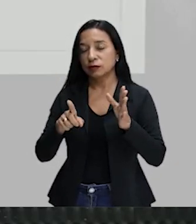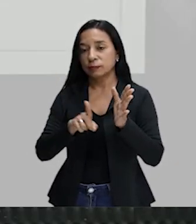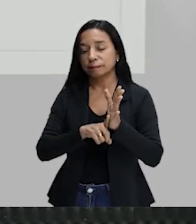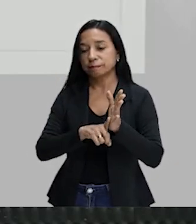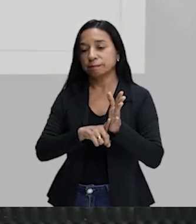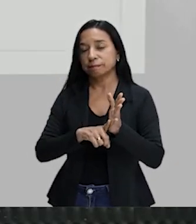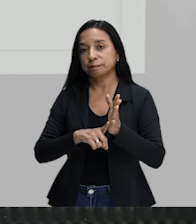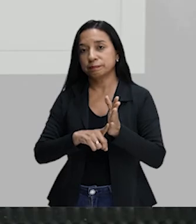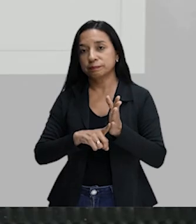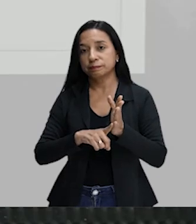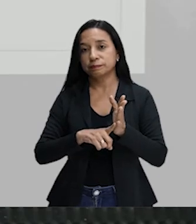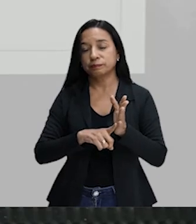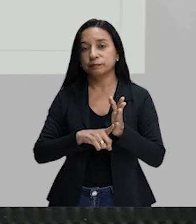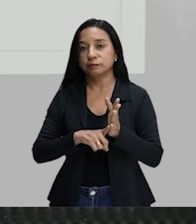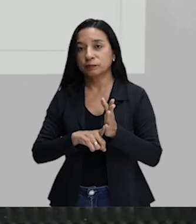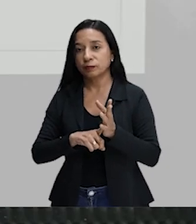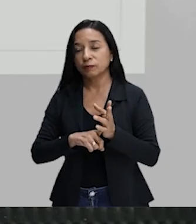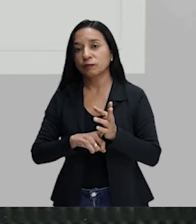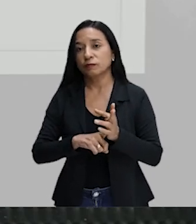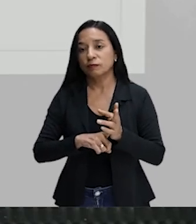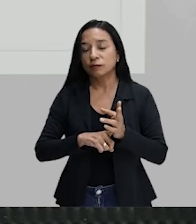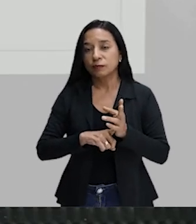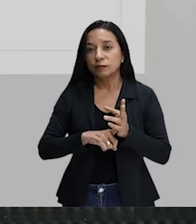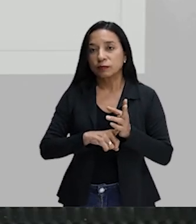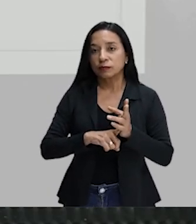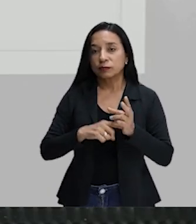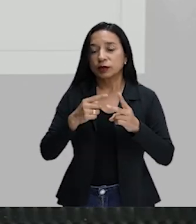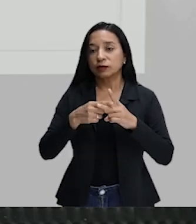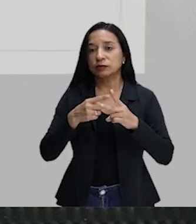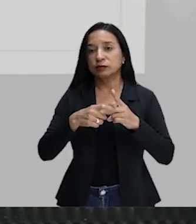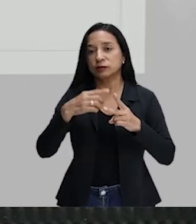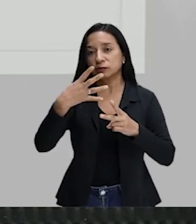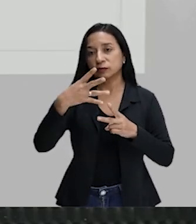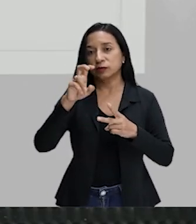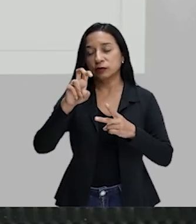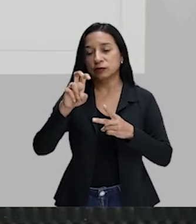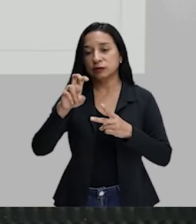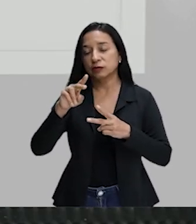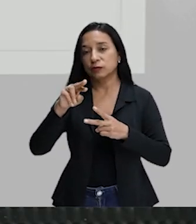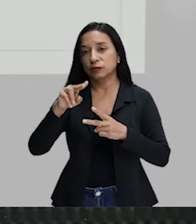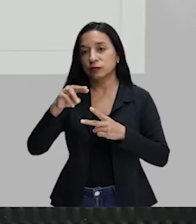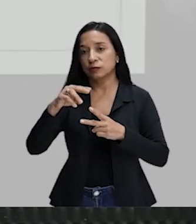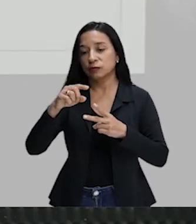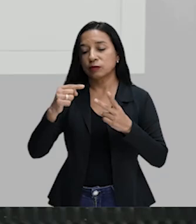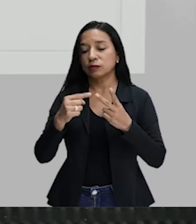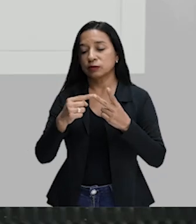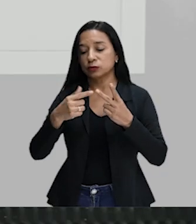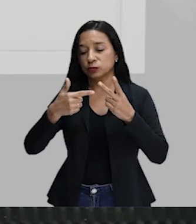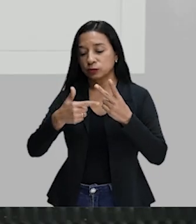Menos. Seno de 45 vale raiz de 2 sobre 2.